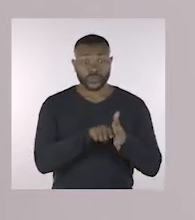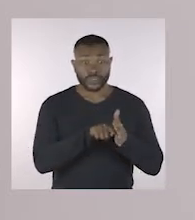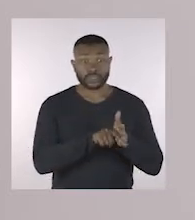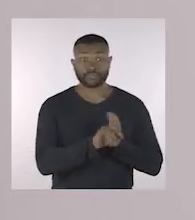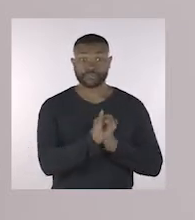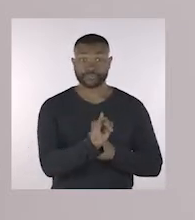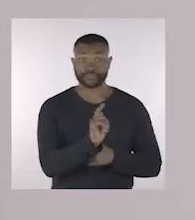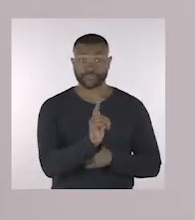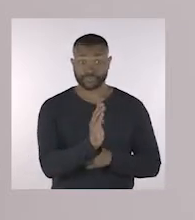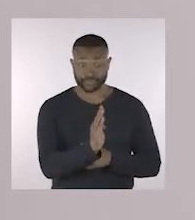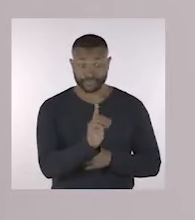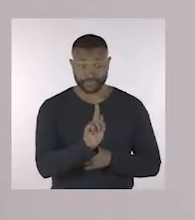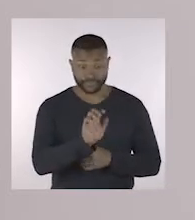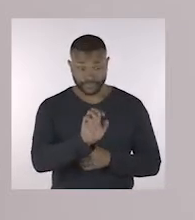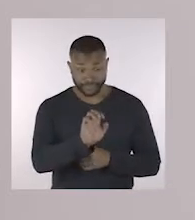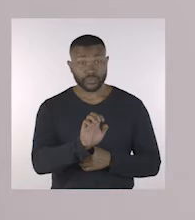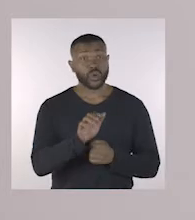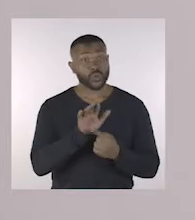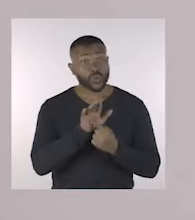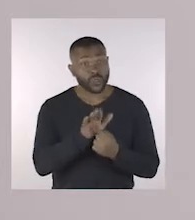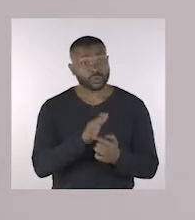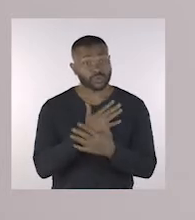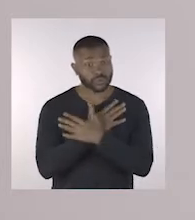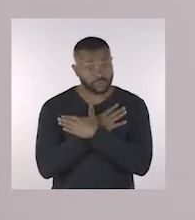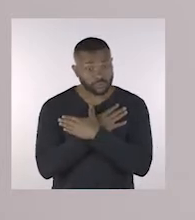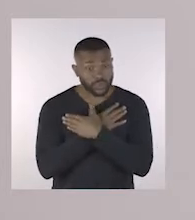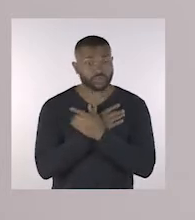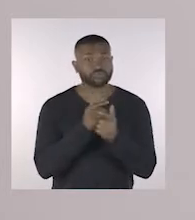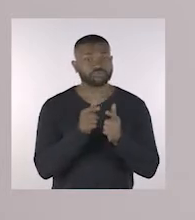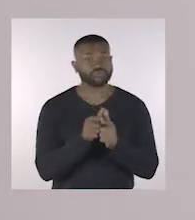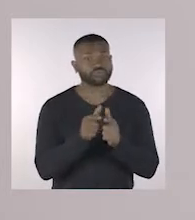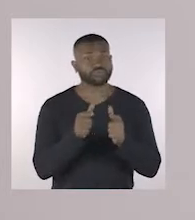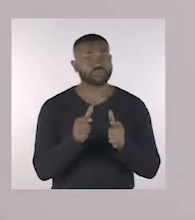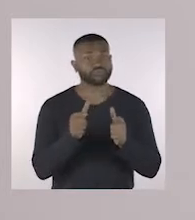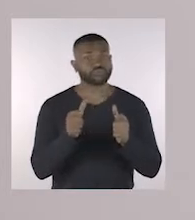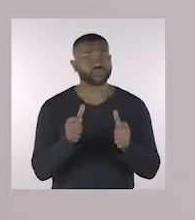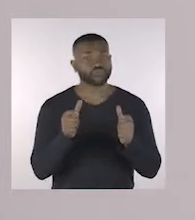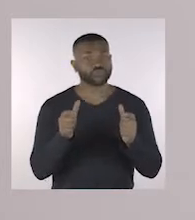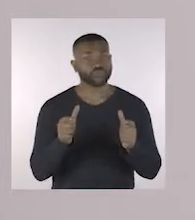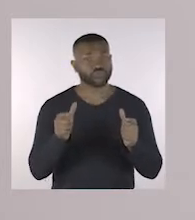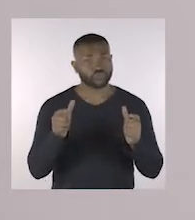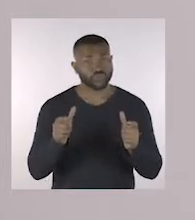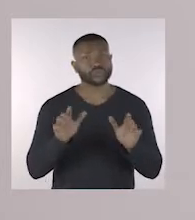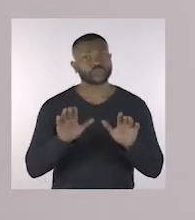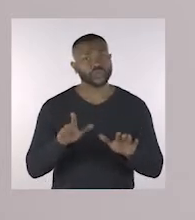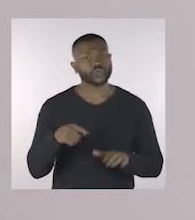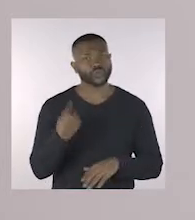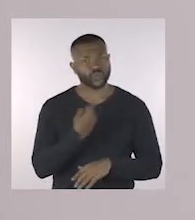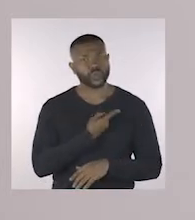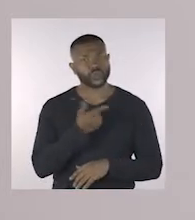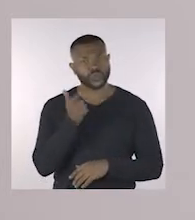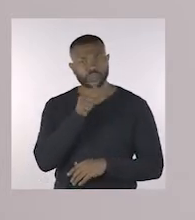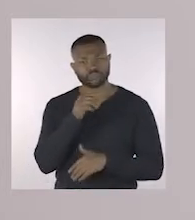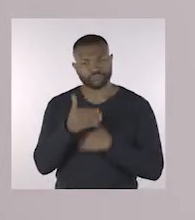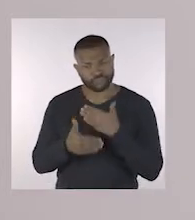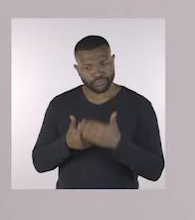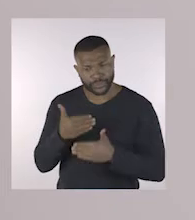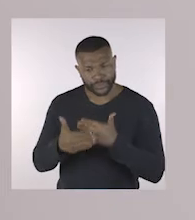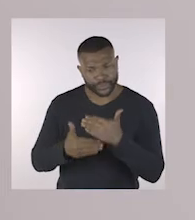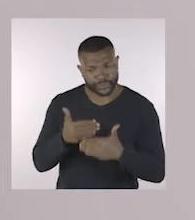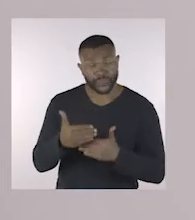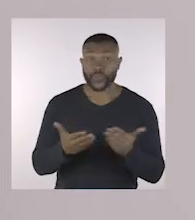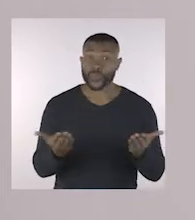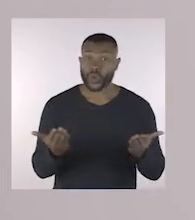toda a pesquisa do IBGE mostra que aumenta cada vez mais na e é conseguimos